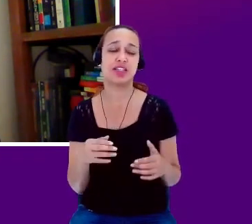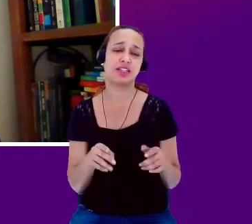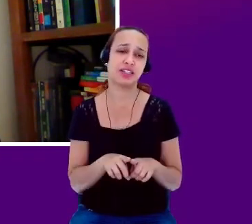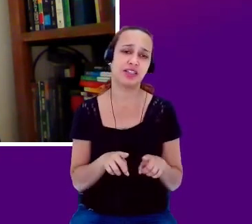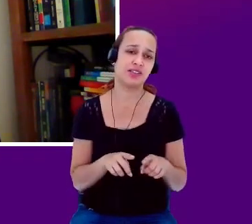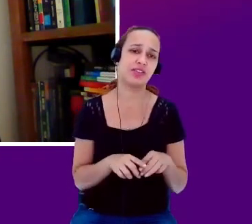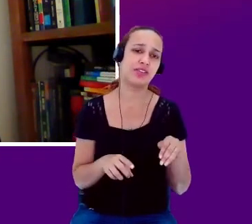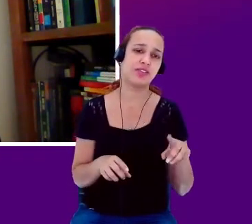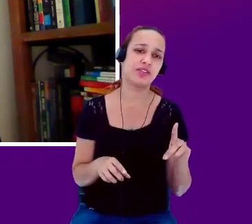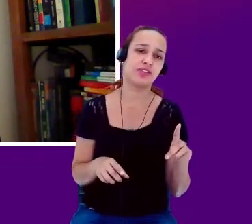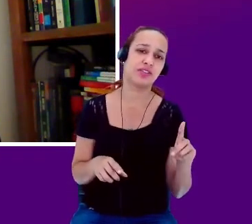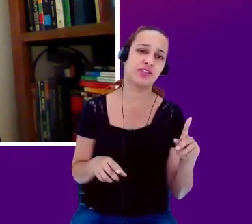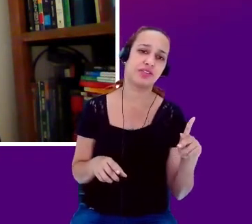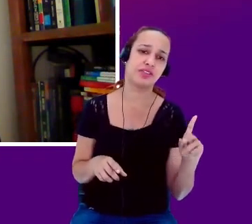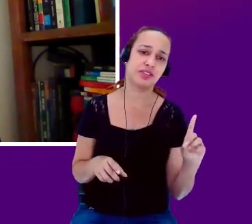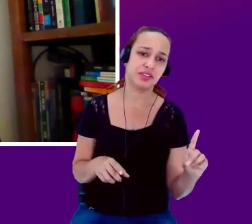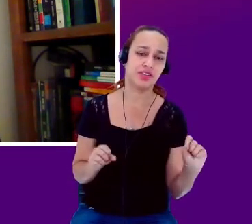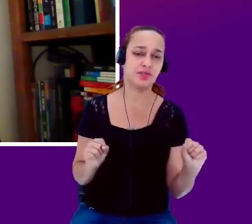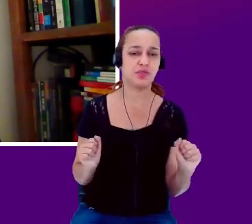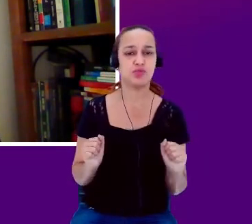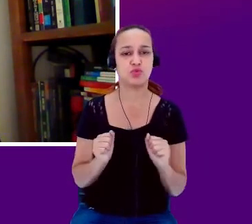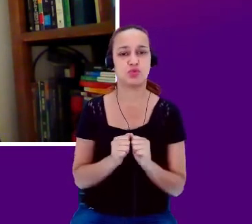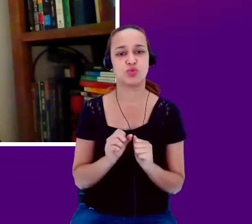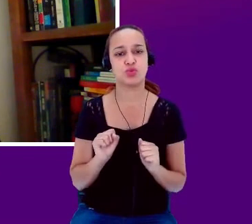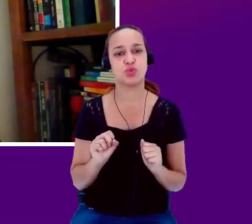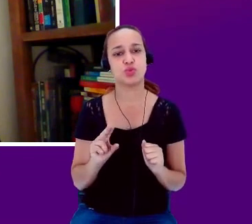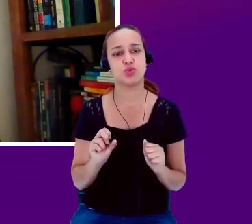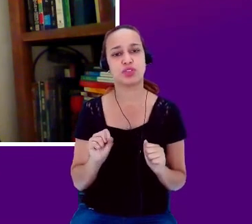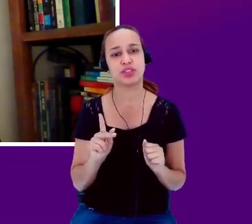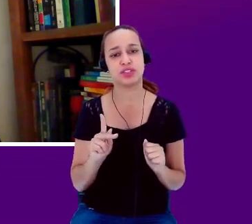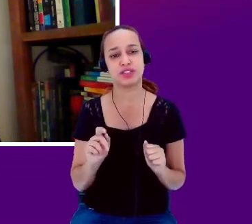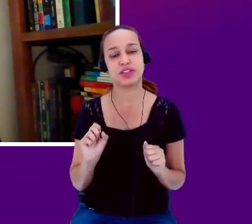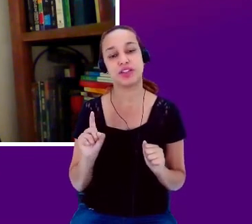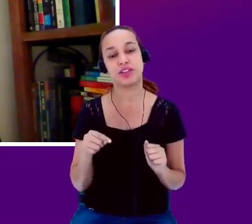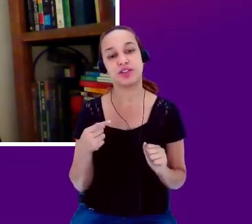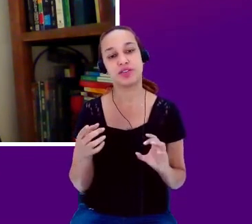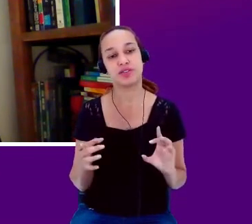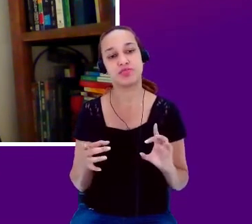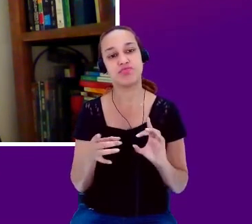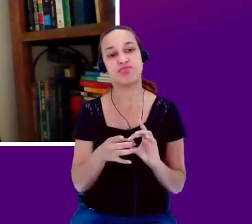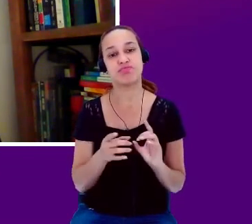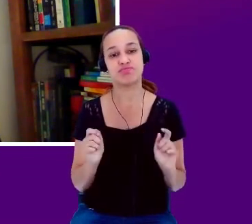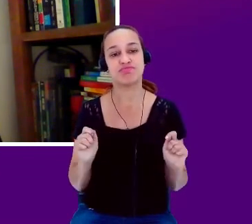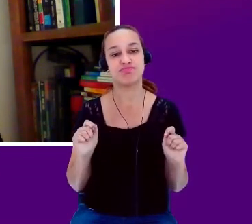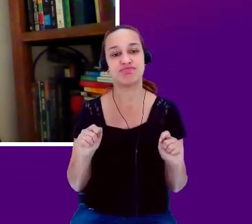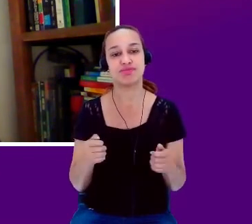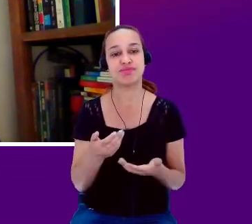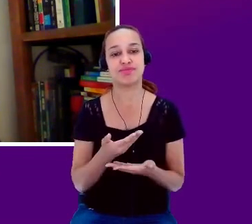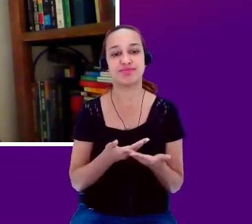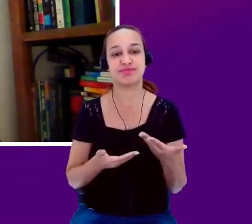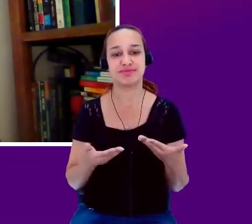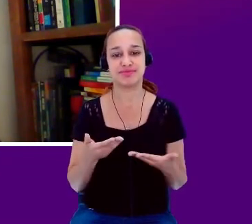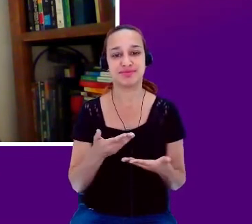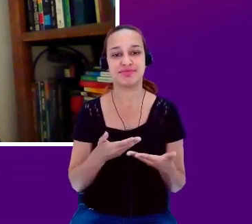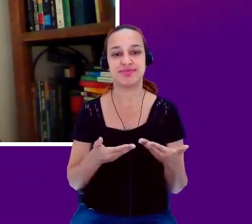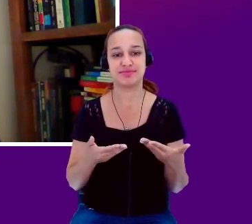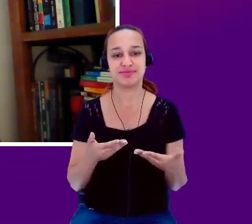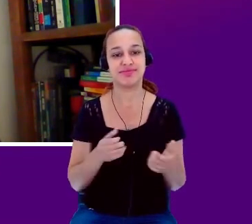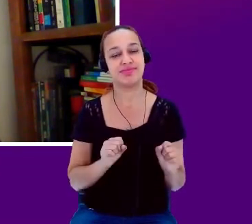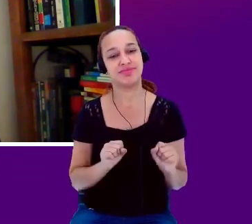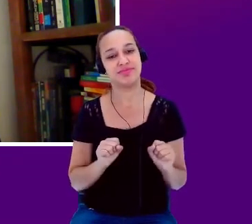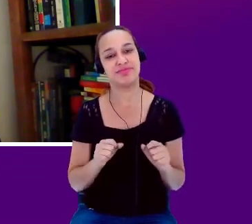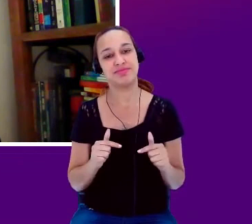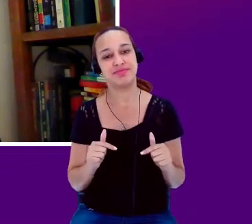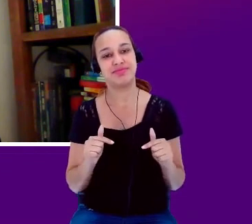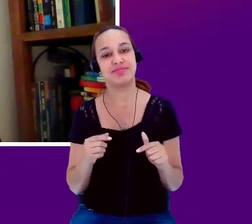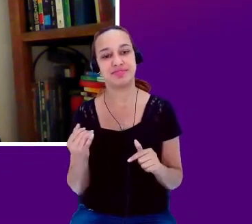diálogo com a SUSEP, naturalmente, que mais adiante, né, daqui a um tempinho, possamos tratar desse setor que é tão